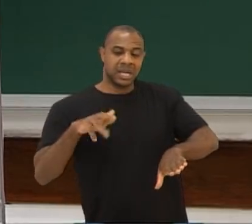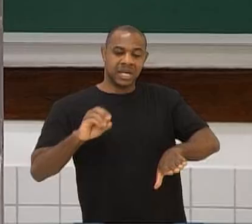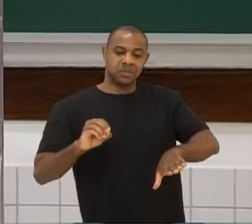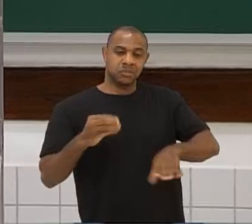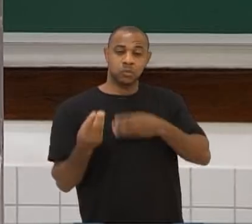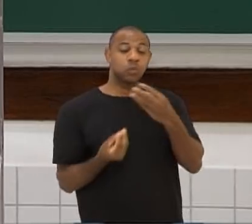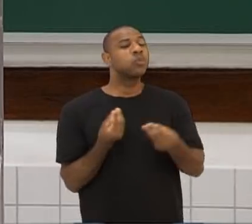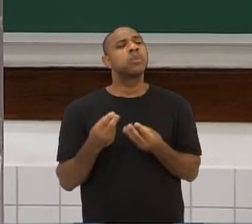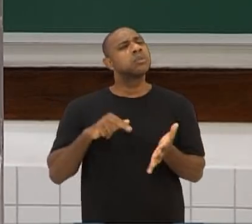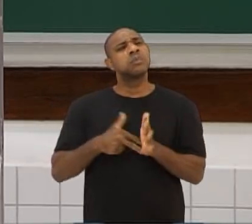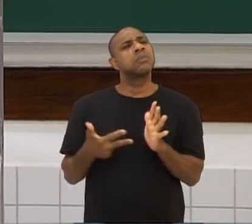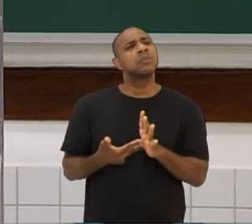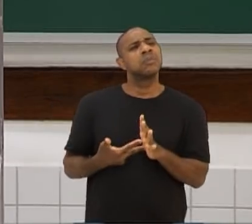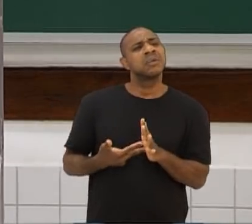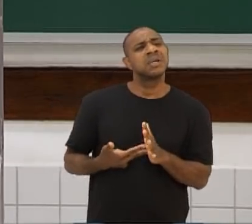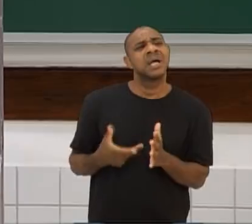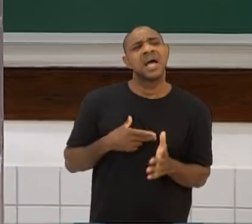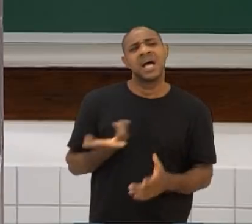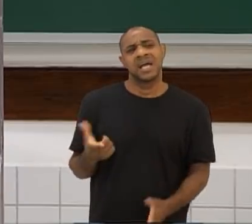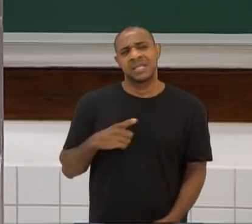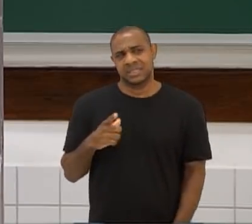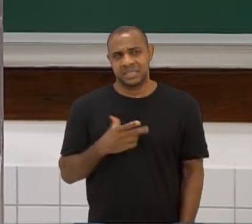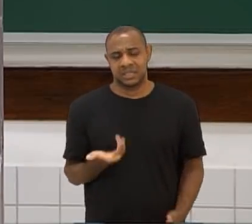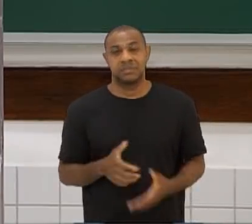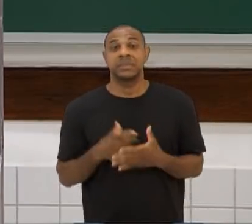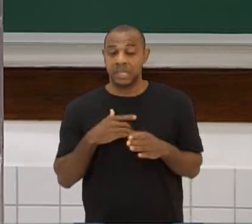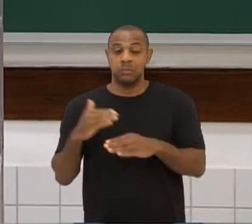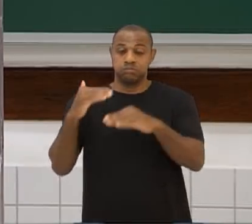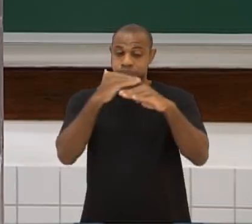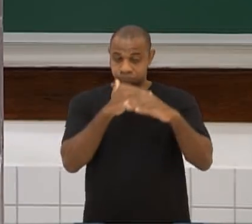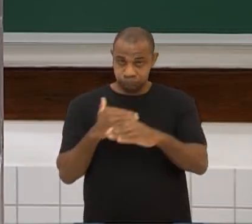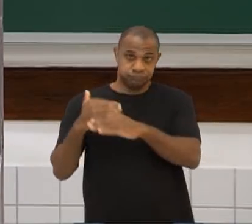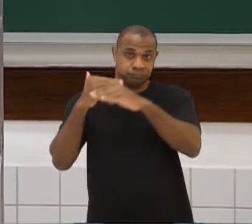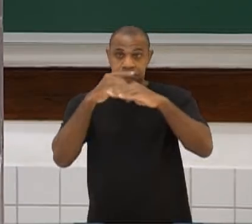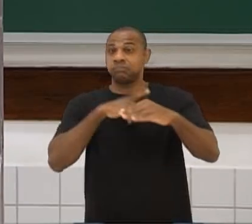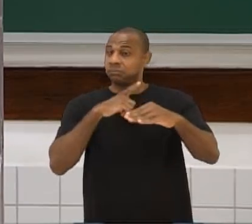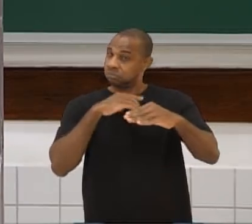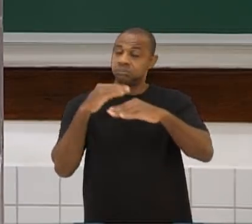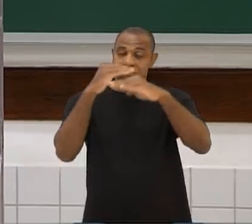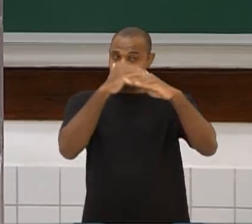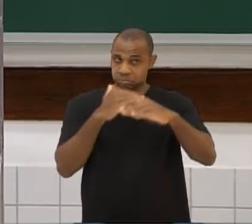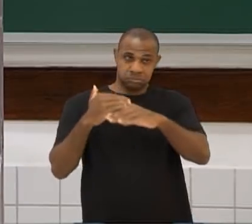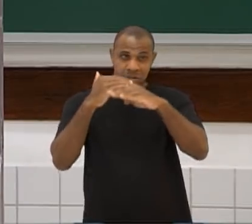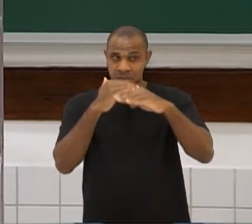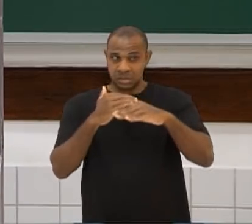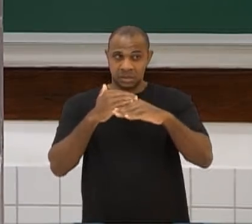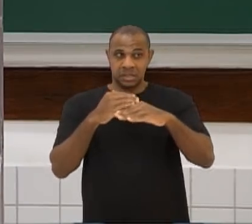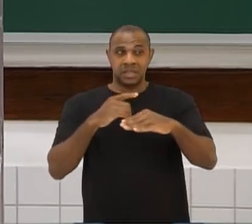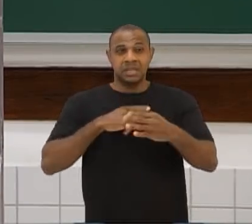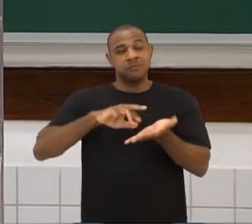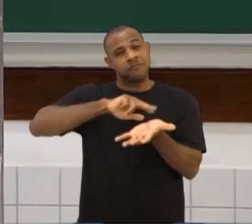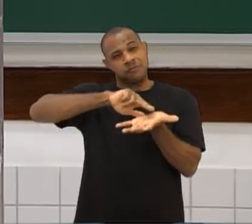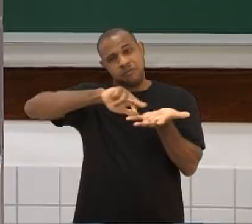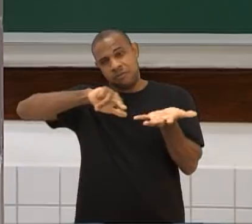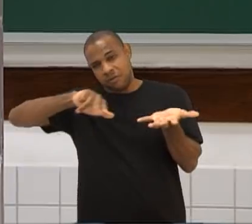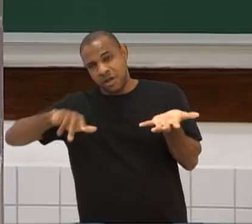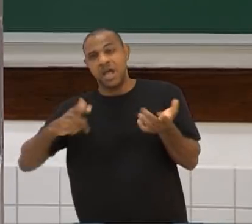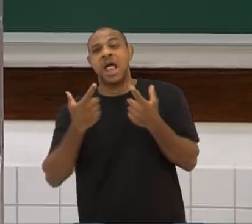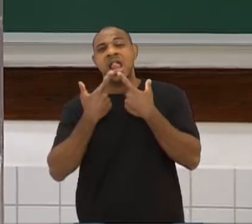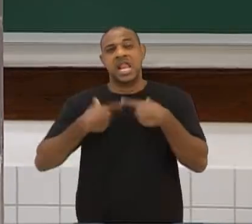A língua portuguesa, então, né, nós temos a norma padrão da língua. Todas as variantes